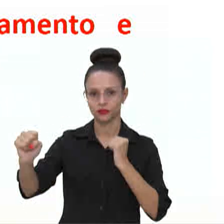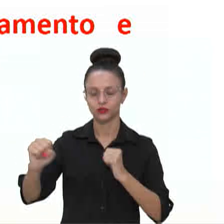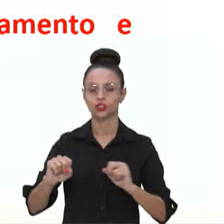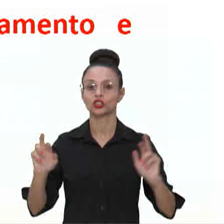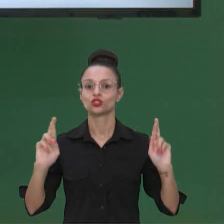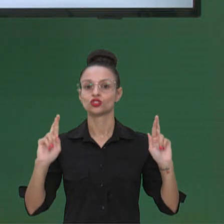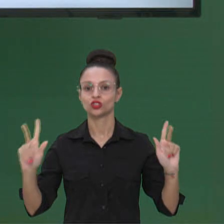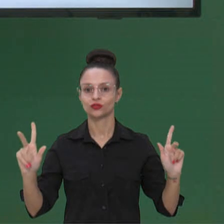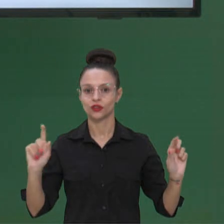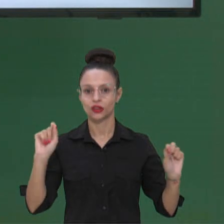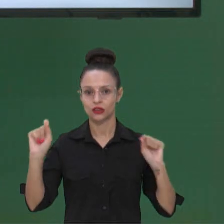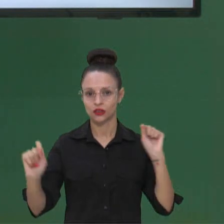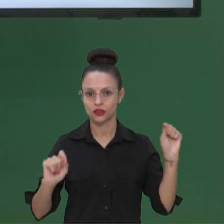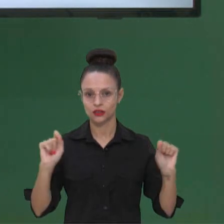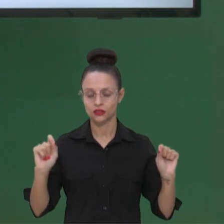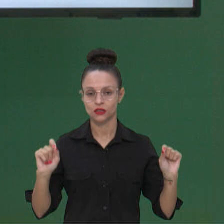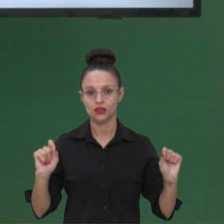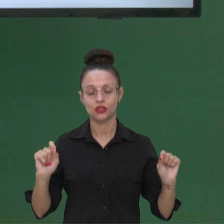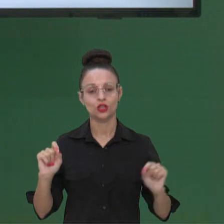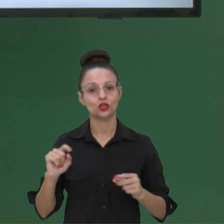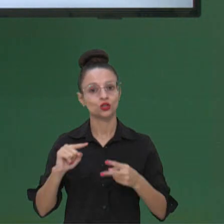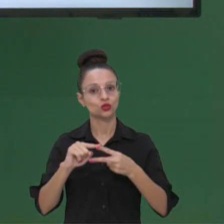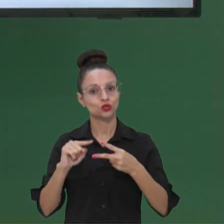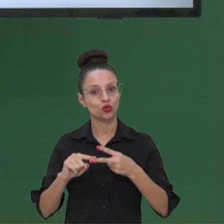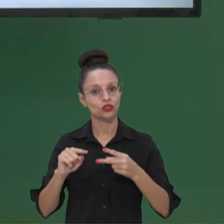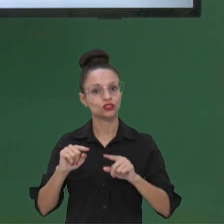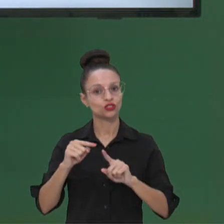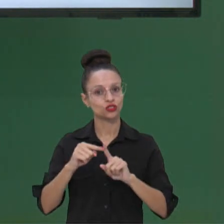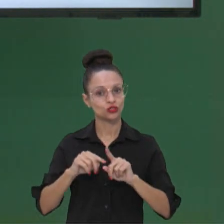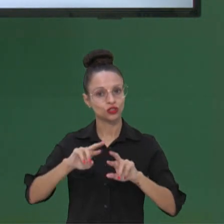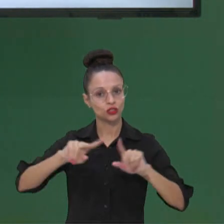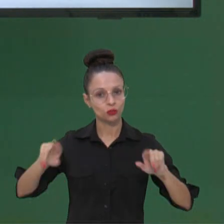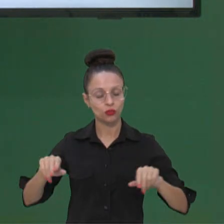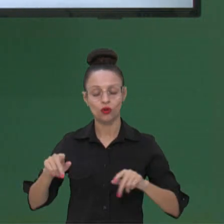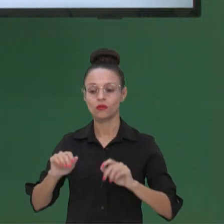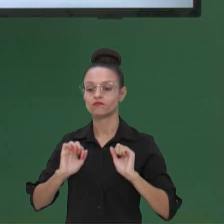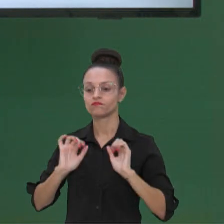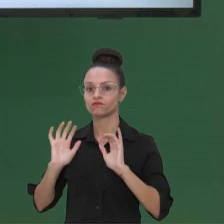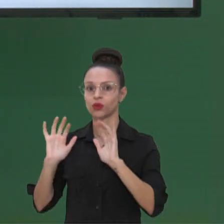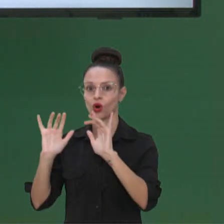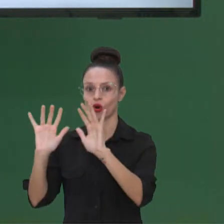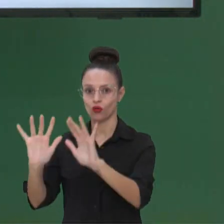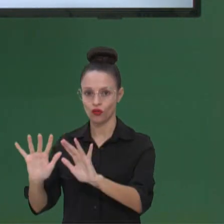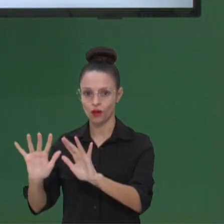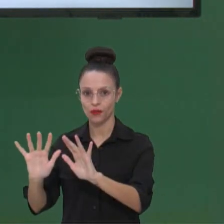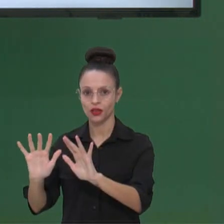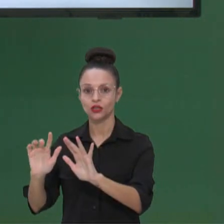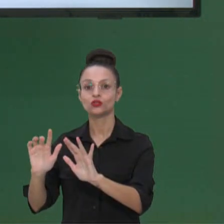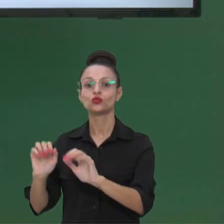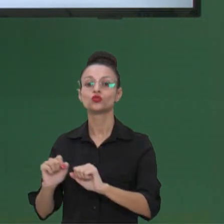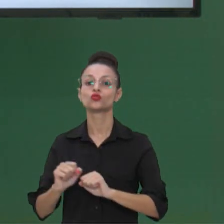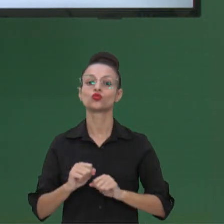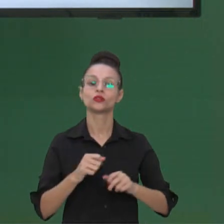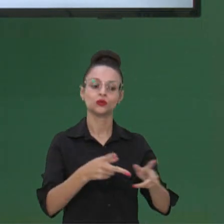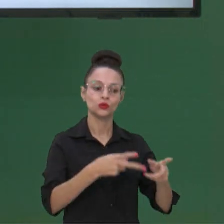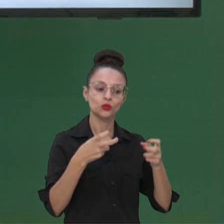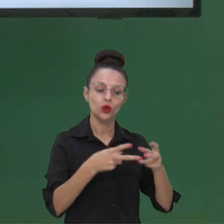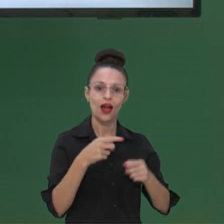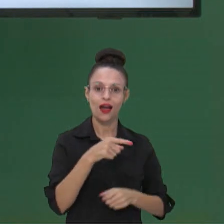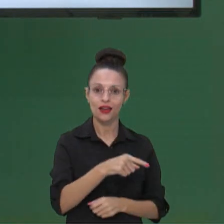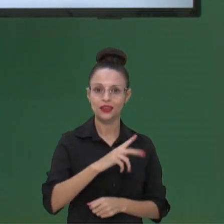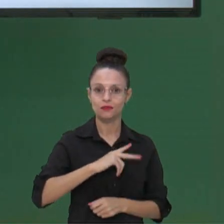Diferenças. São dois tipos de colonização. Lá, povoamento e exploração. Na América Portuguesa, apenas